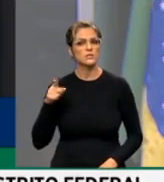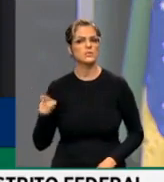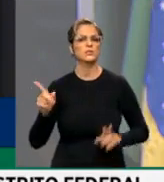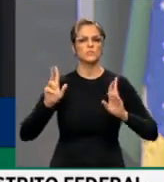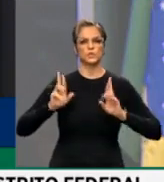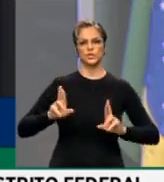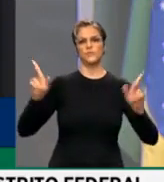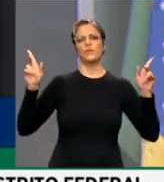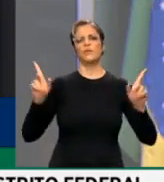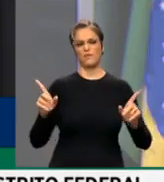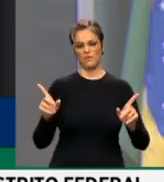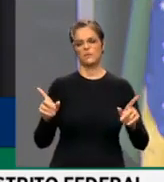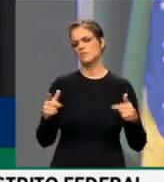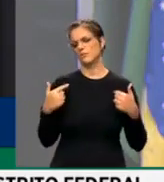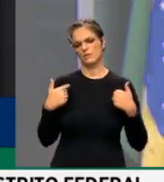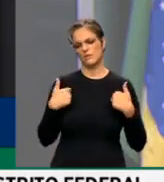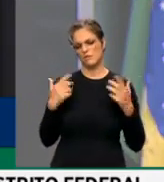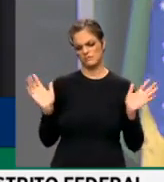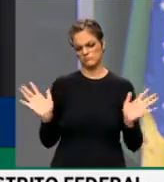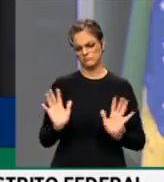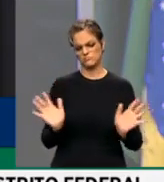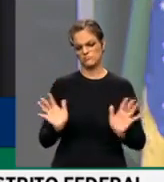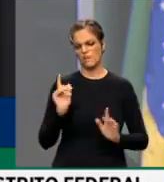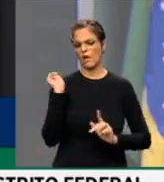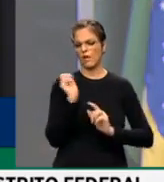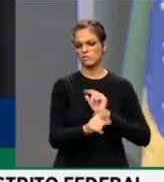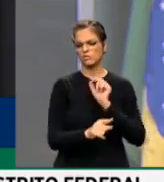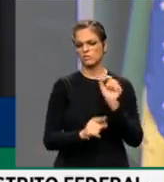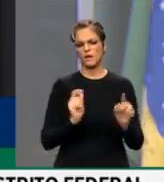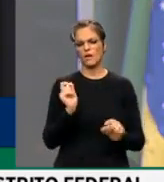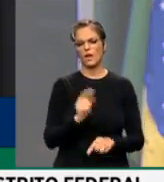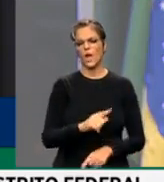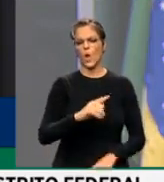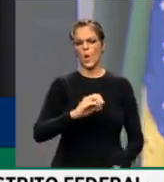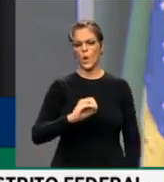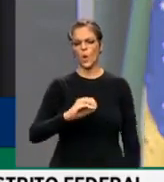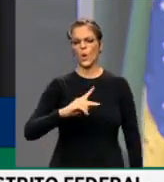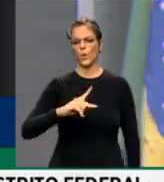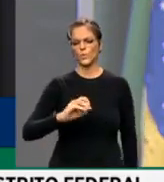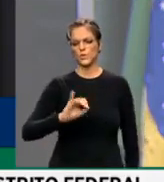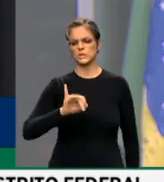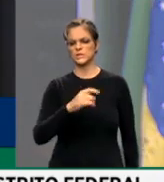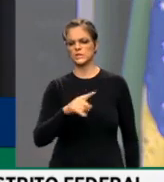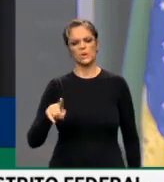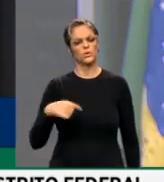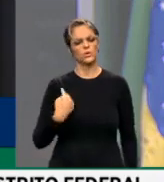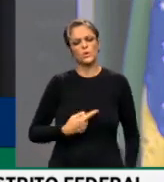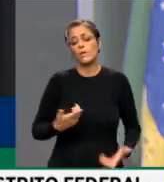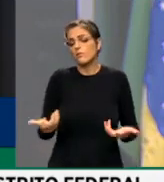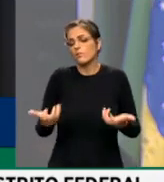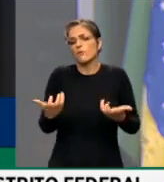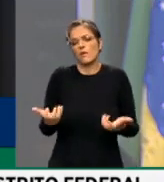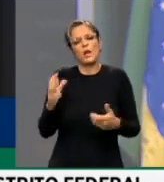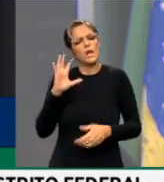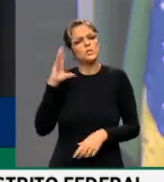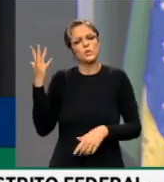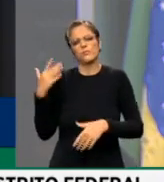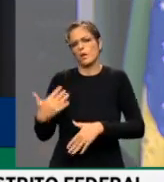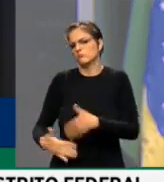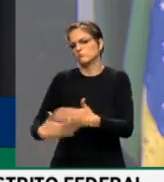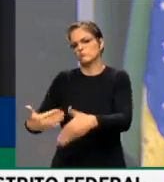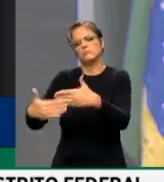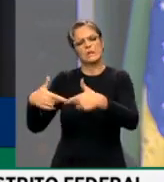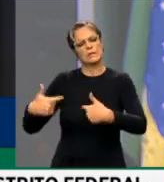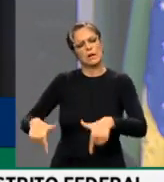oposição, que aqui eu não vou fazer nenhuma crítica, nem vou entrar em briga, porque o nosso conjunto político é de solução, tem disposição para